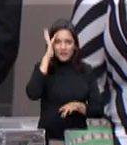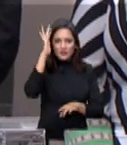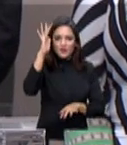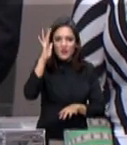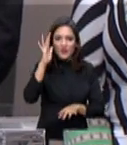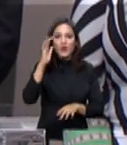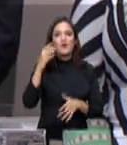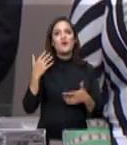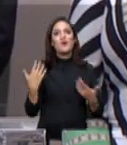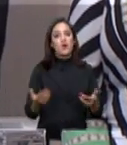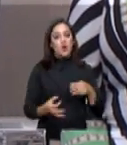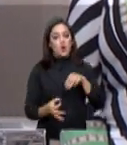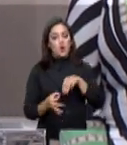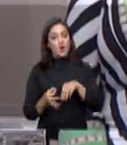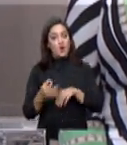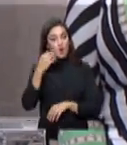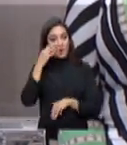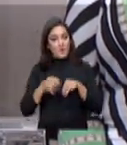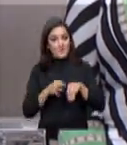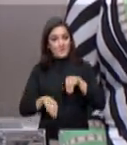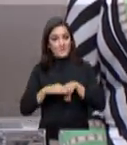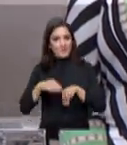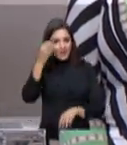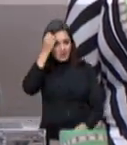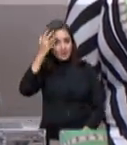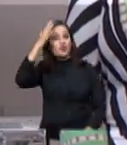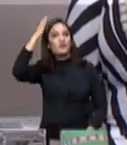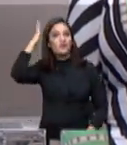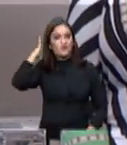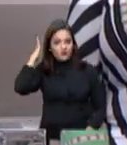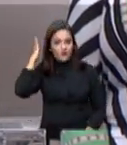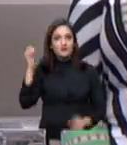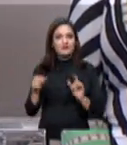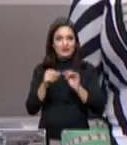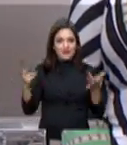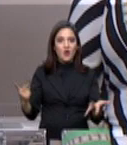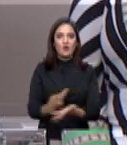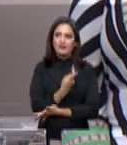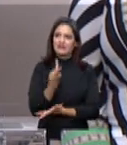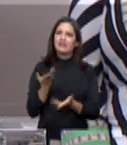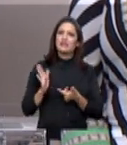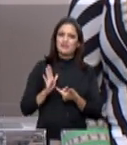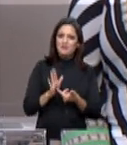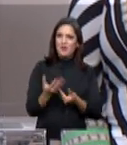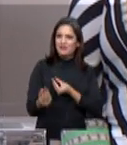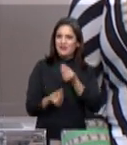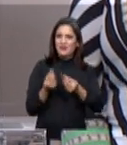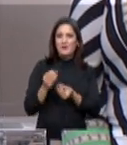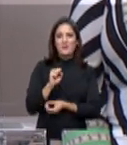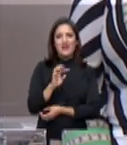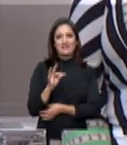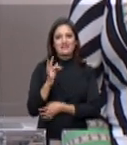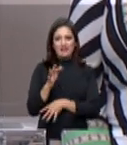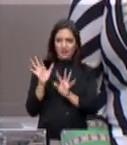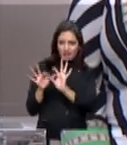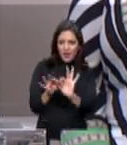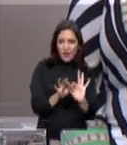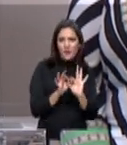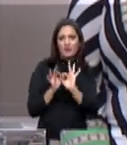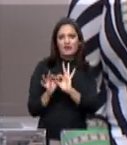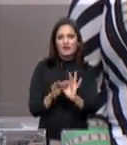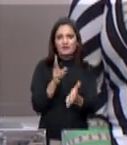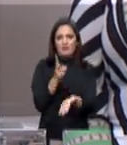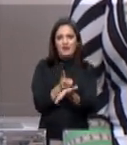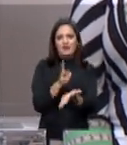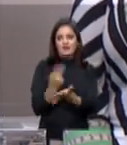concretizada pelo ministro Luiz Fux, que dá bem o sentido de unidade dessa casa, de preservação dos valores